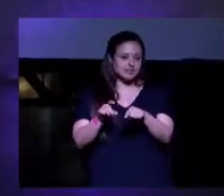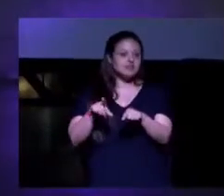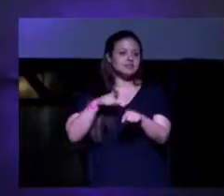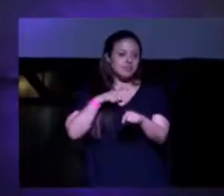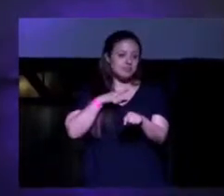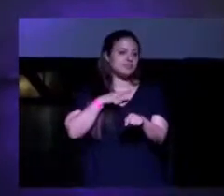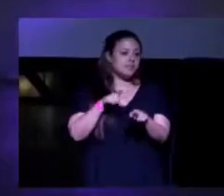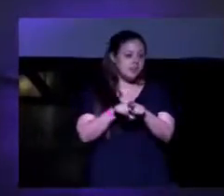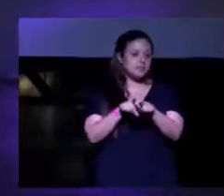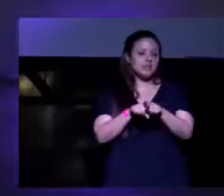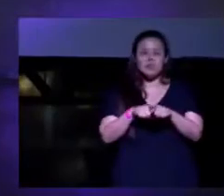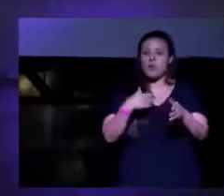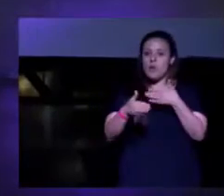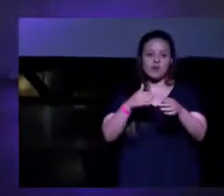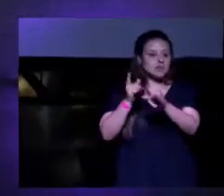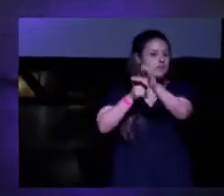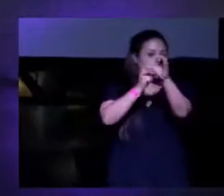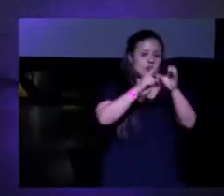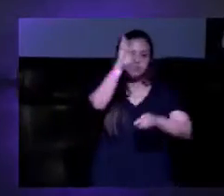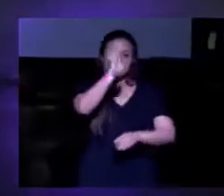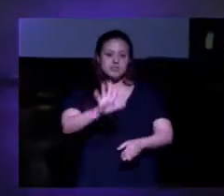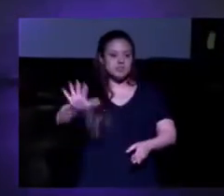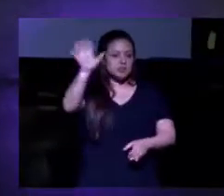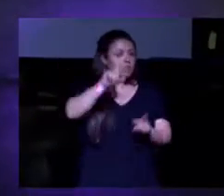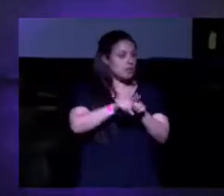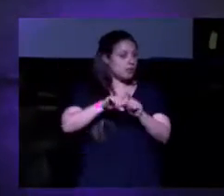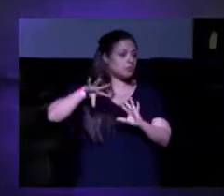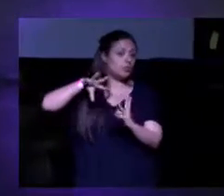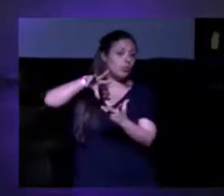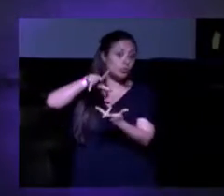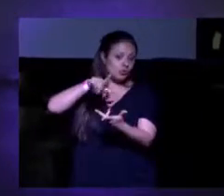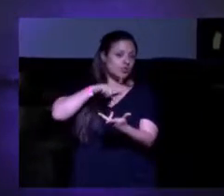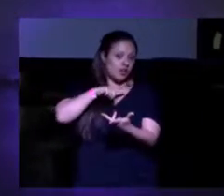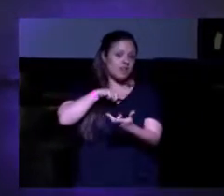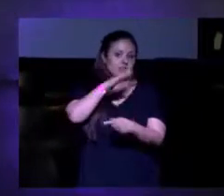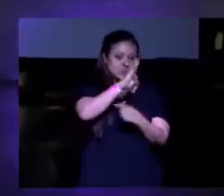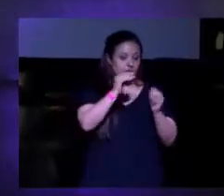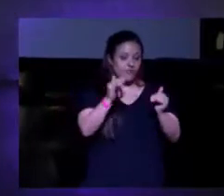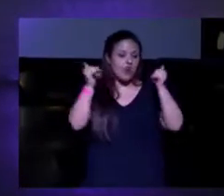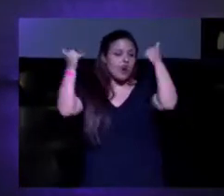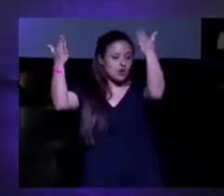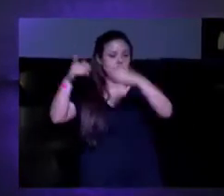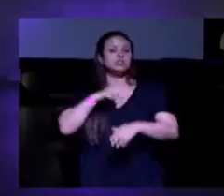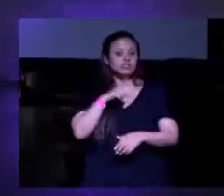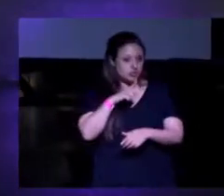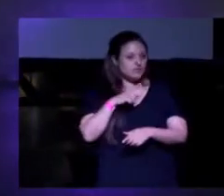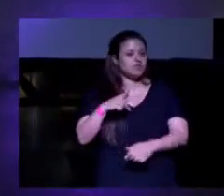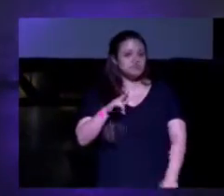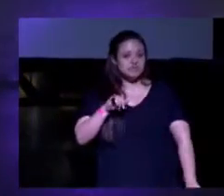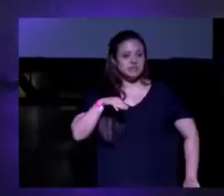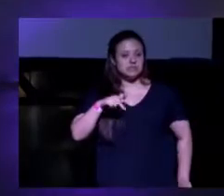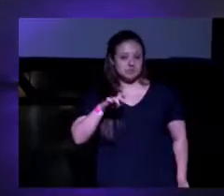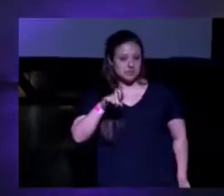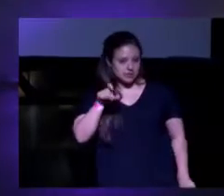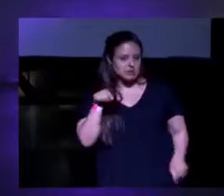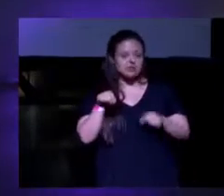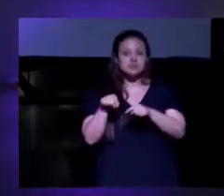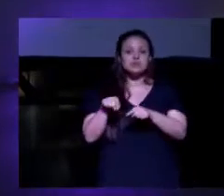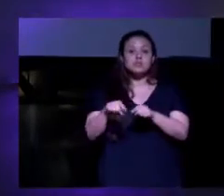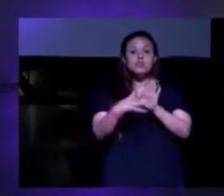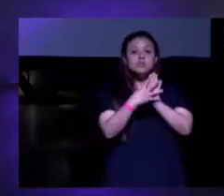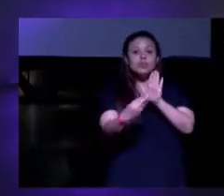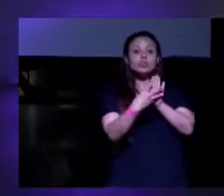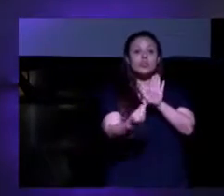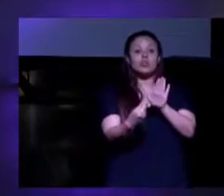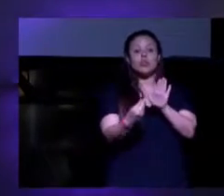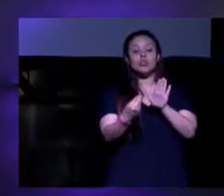qualquer cidade do Brasil, do mundo, já teve Pimpex fora. A gente dá um modelo de como